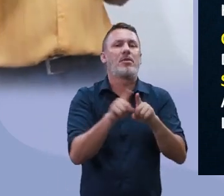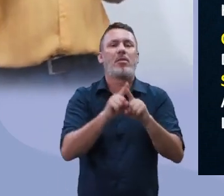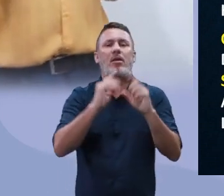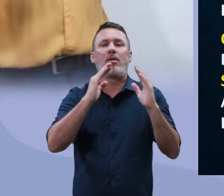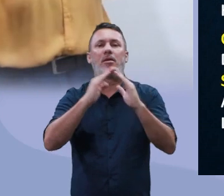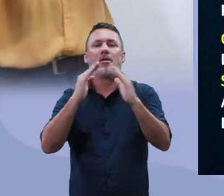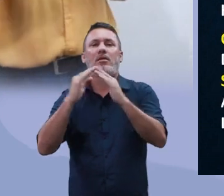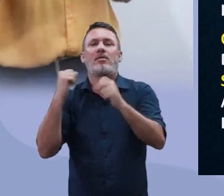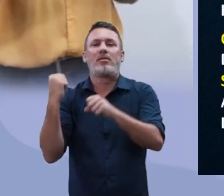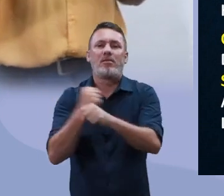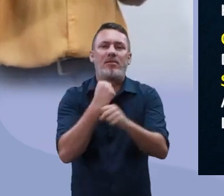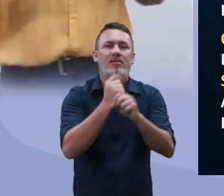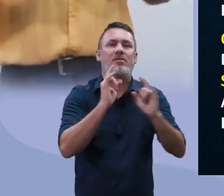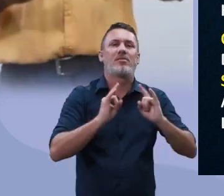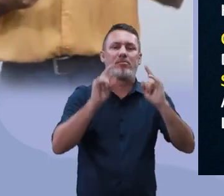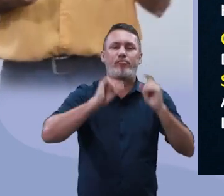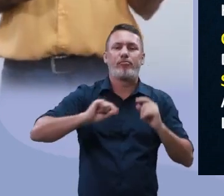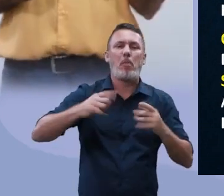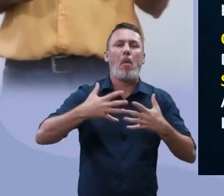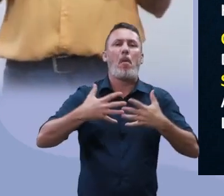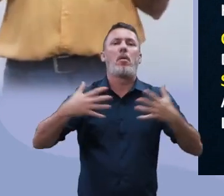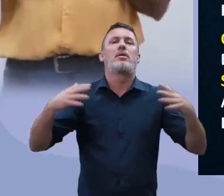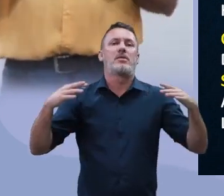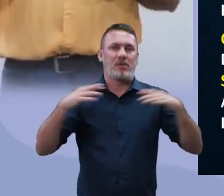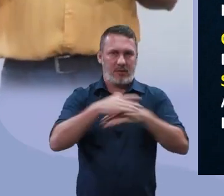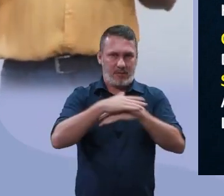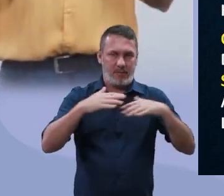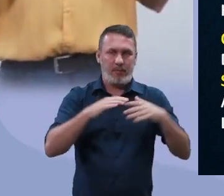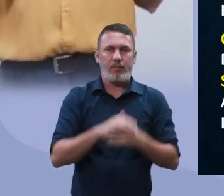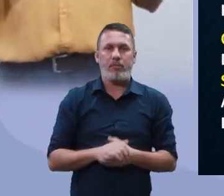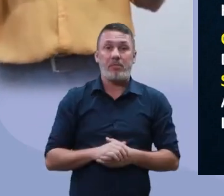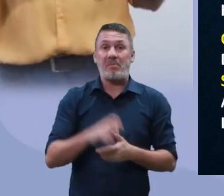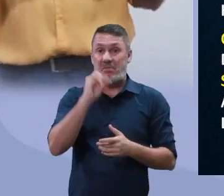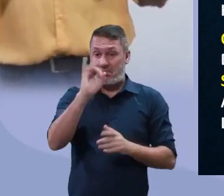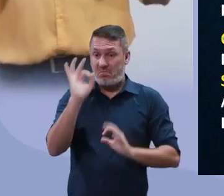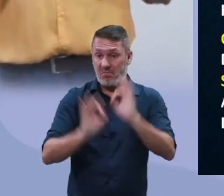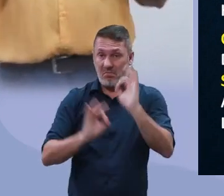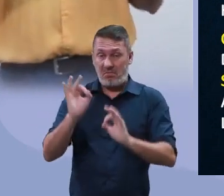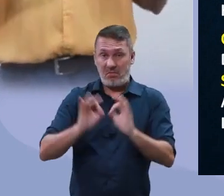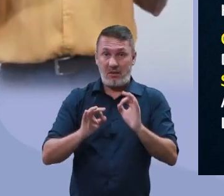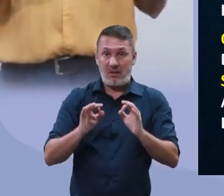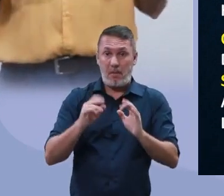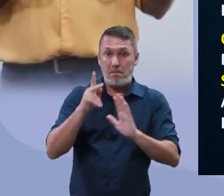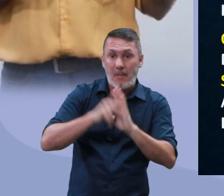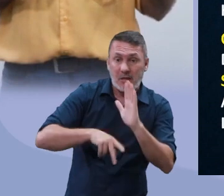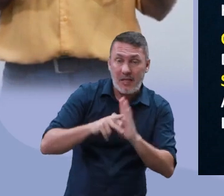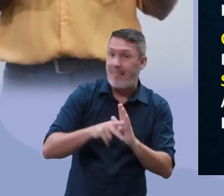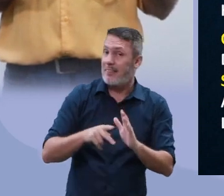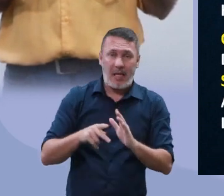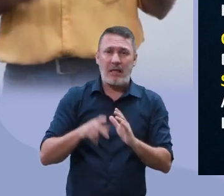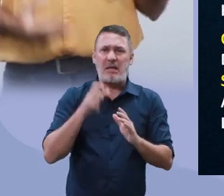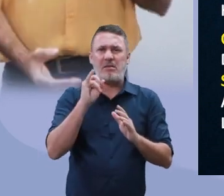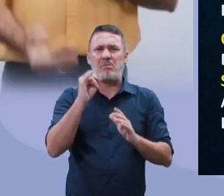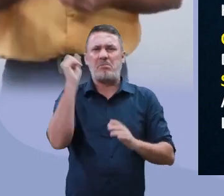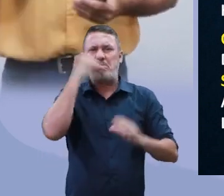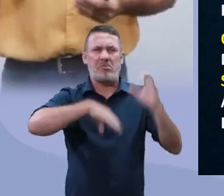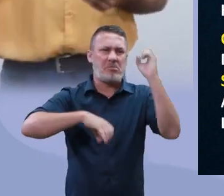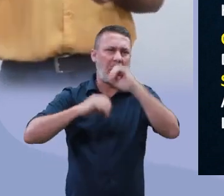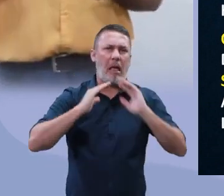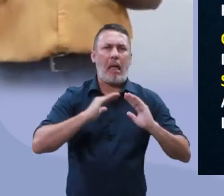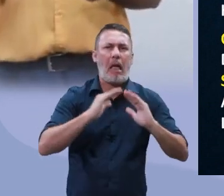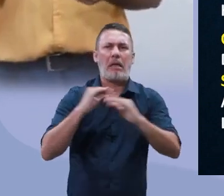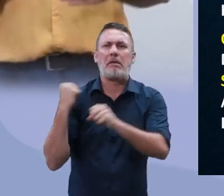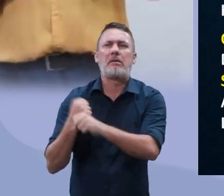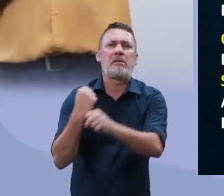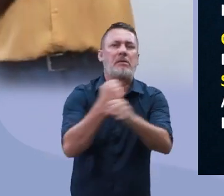processo de urbanização. E aí, só relembrando que essa urbanização não planejada, ela promove transtornos. E aí, como eu já